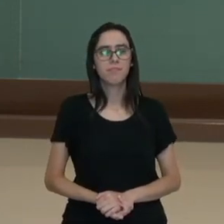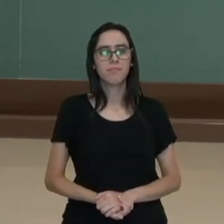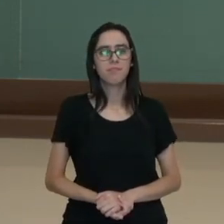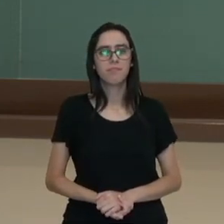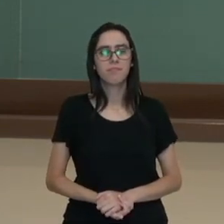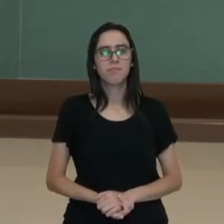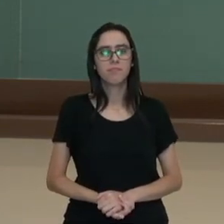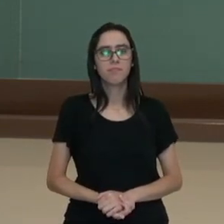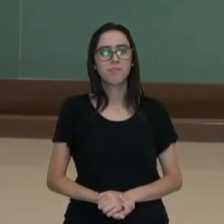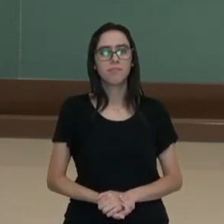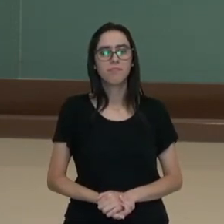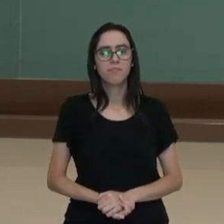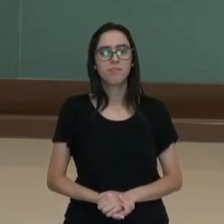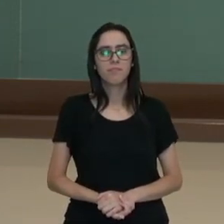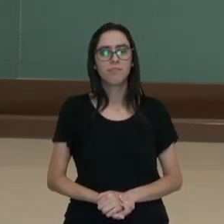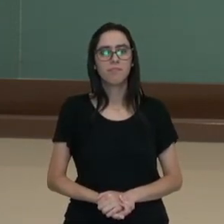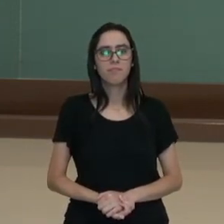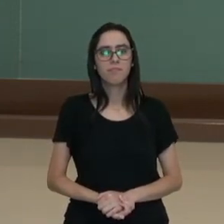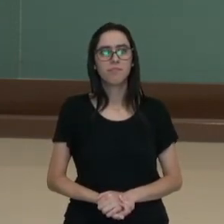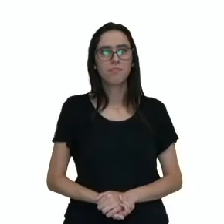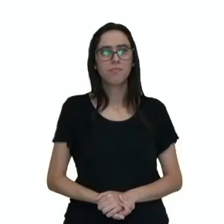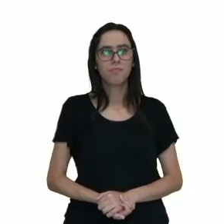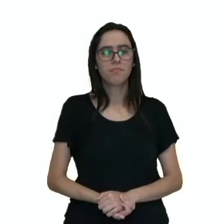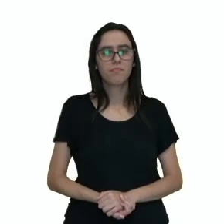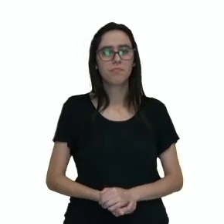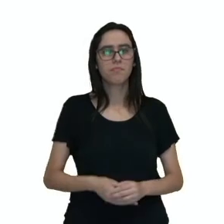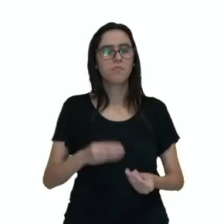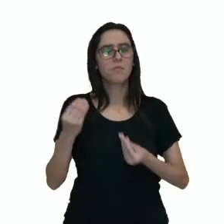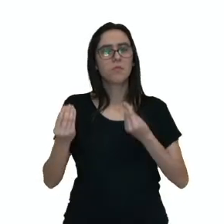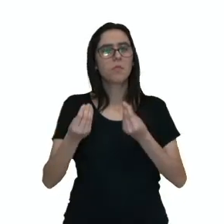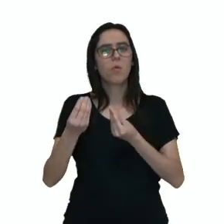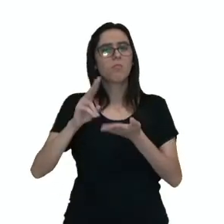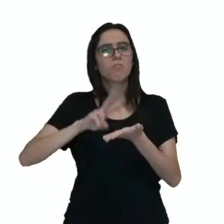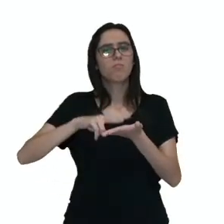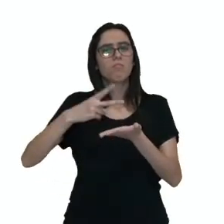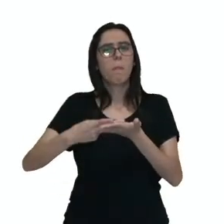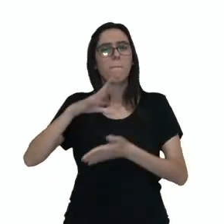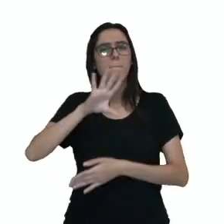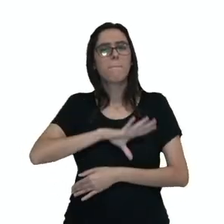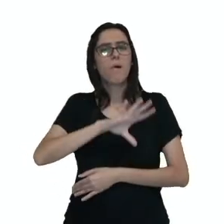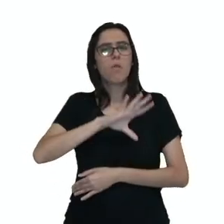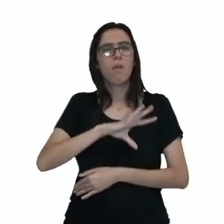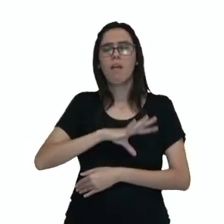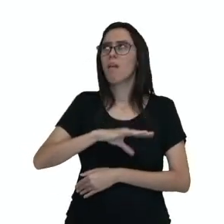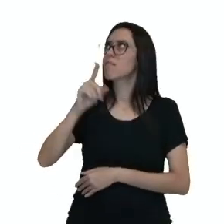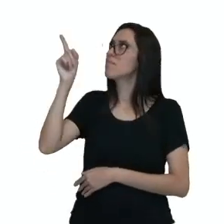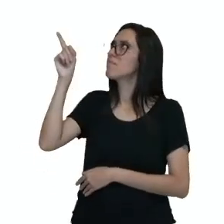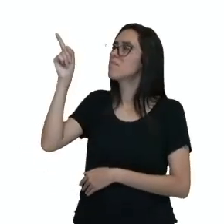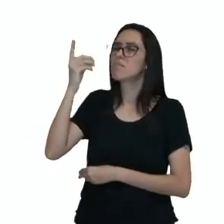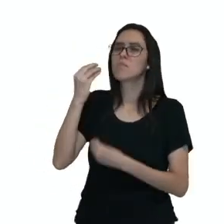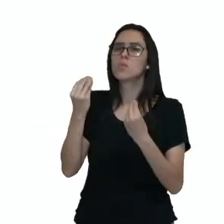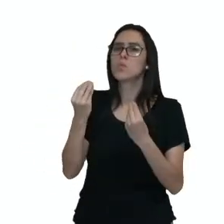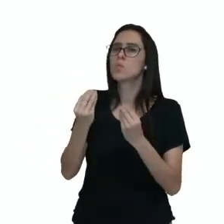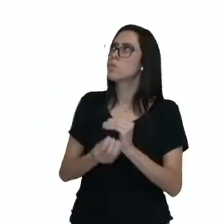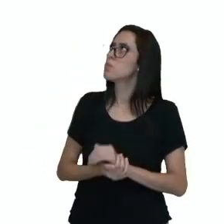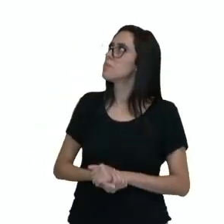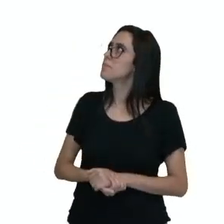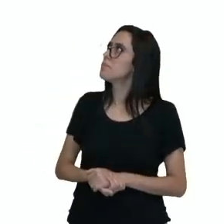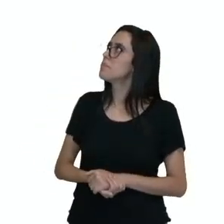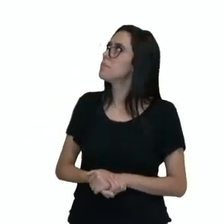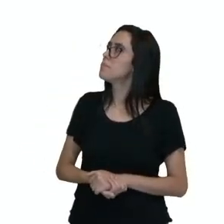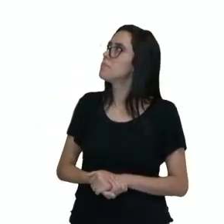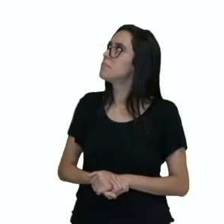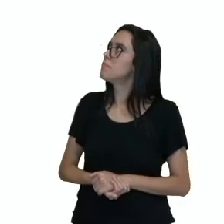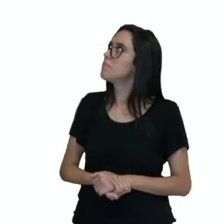pronome indefinido subrayado? Felicidade não é fazer o que uno quiera,